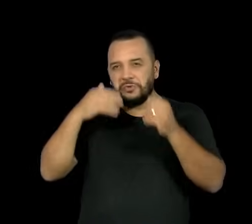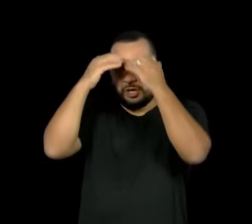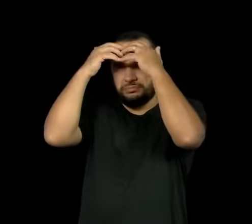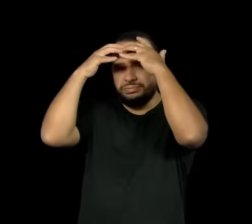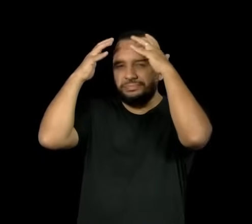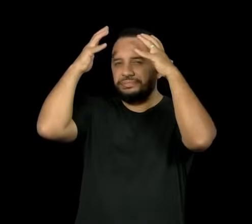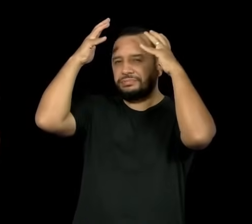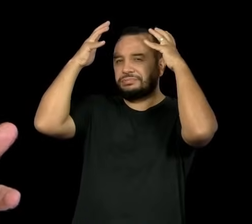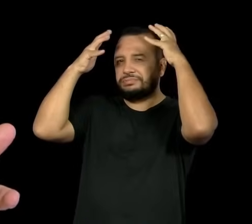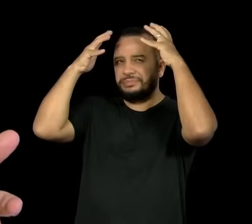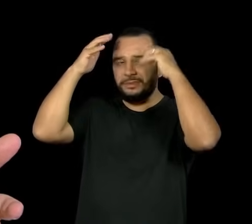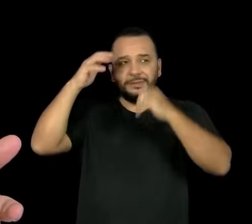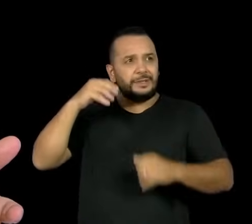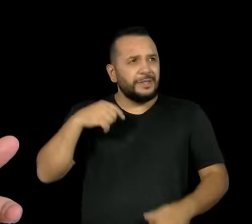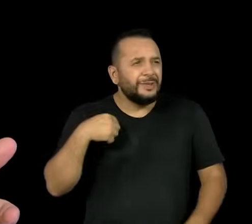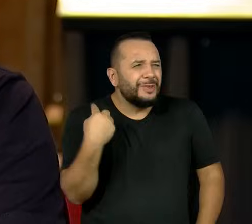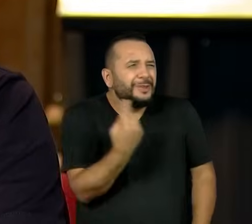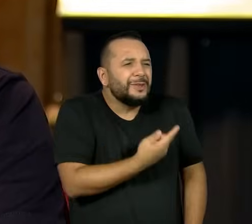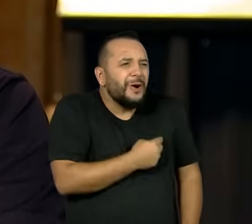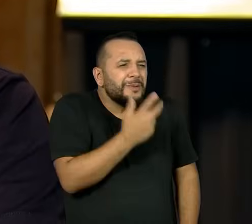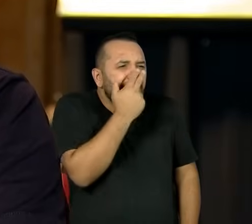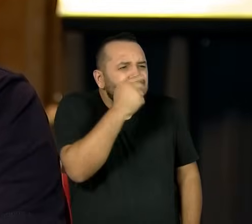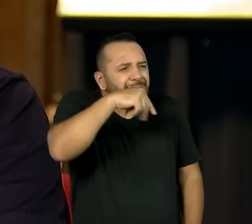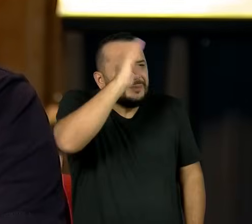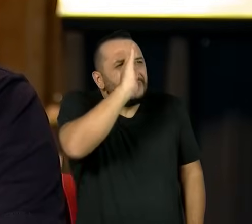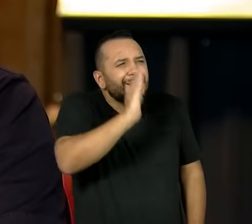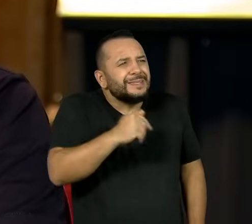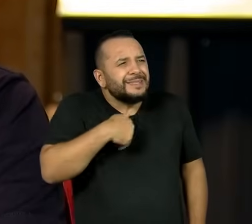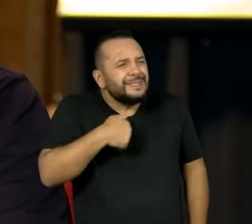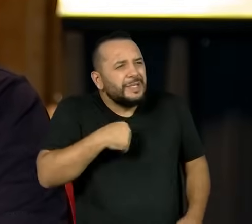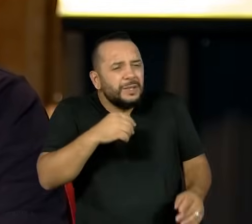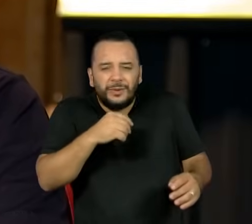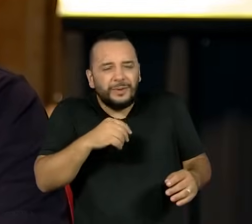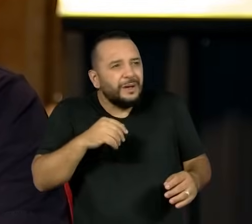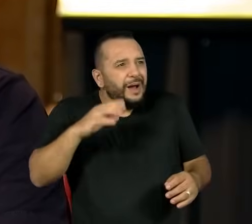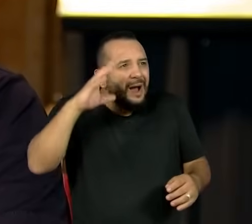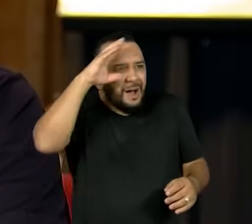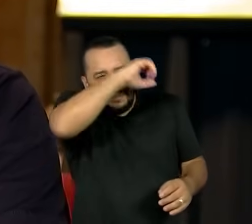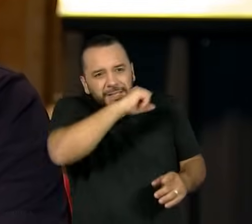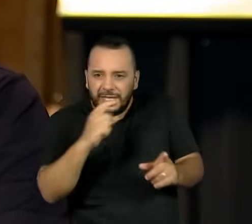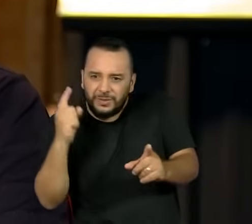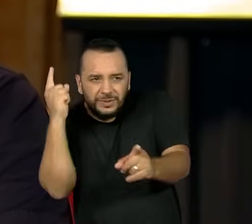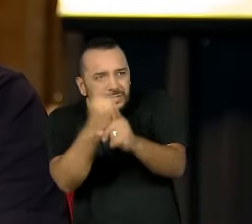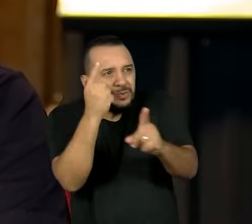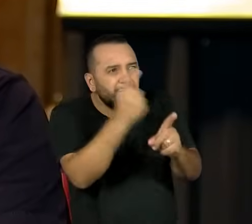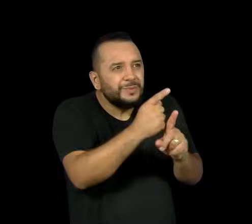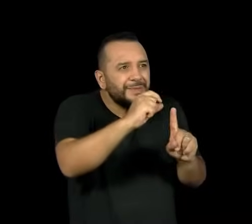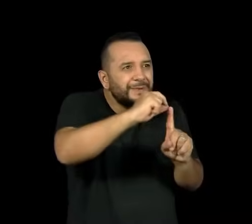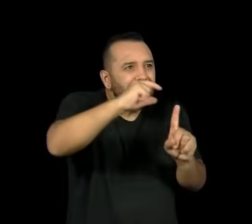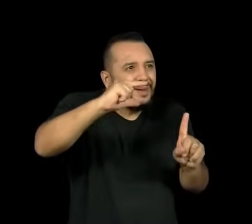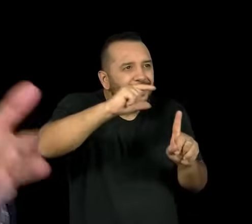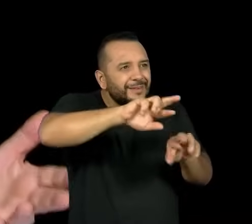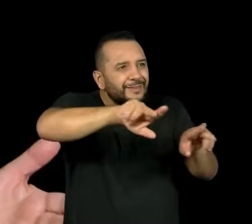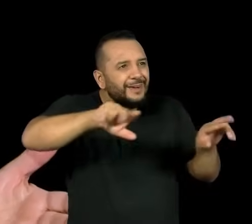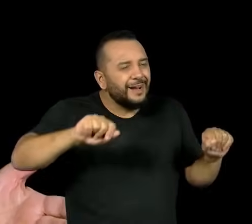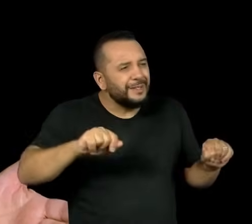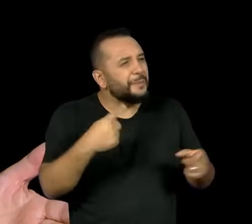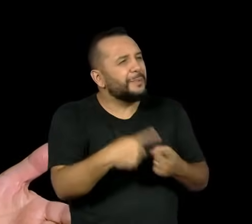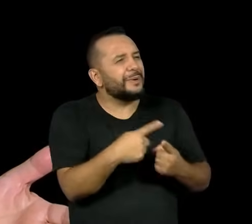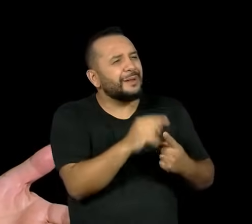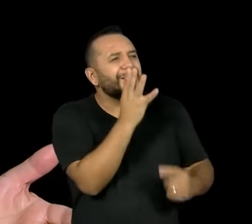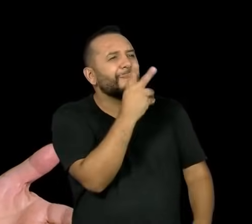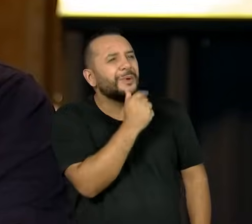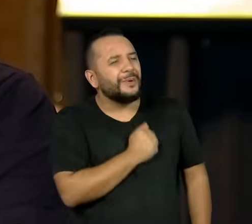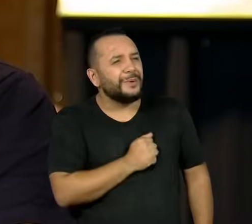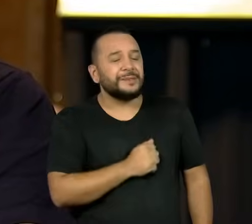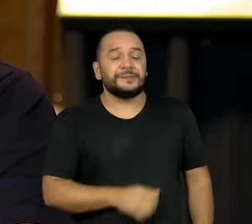estamos descobrindo as plantas. Você tem essa impressão? Com certeza. Por que demorou